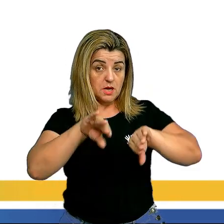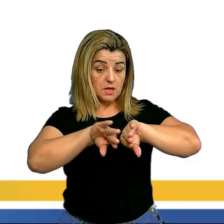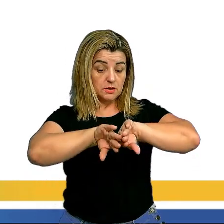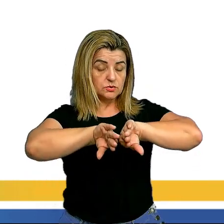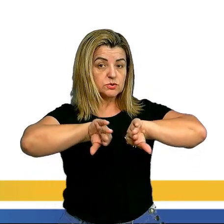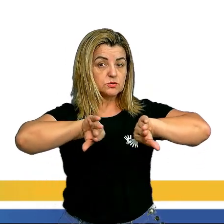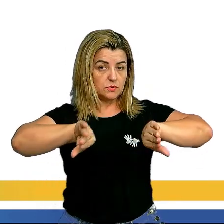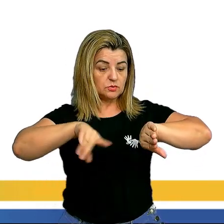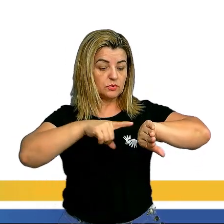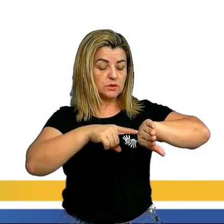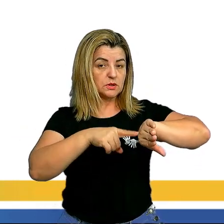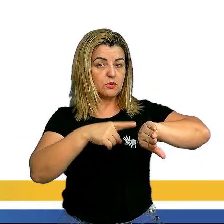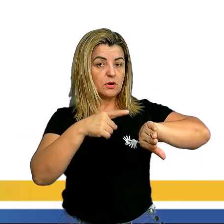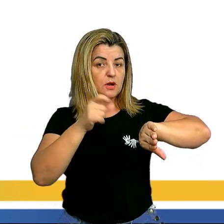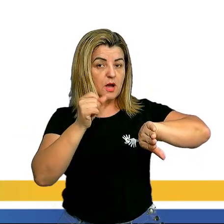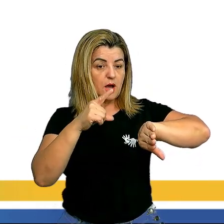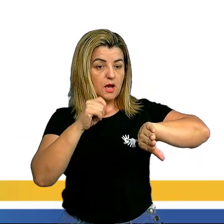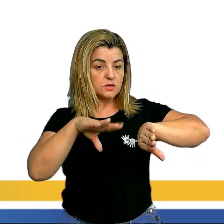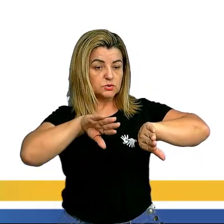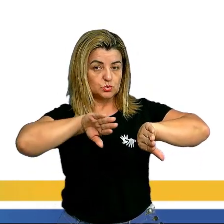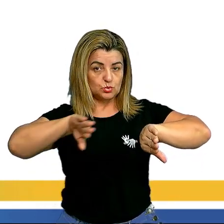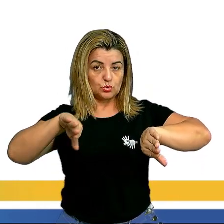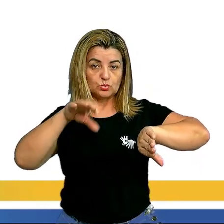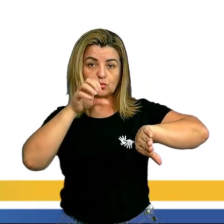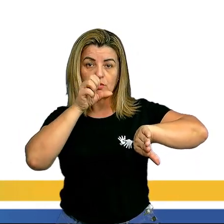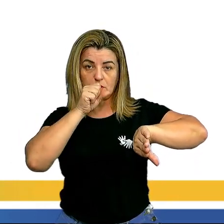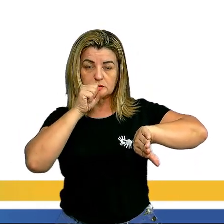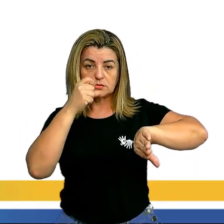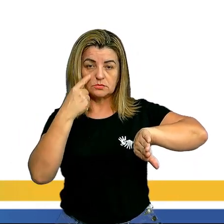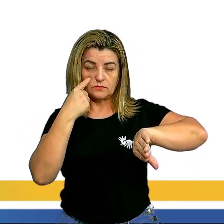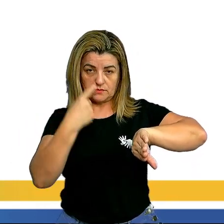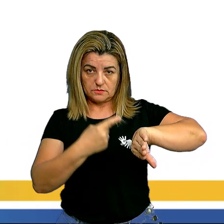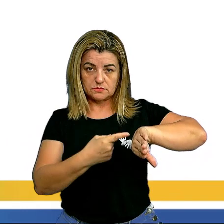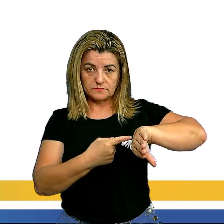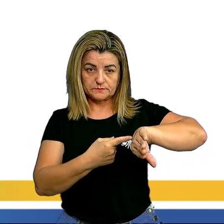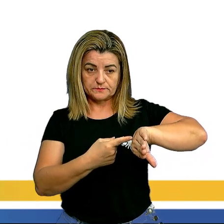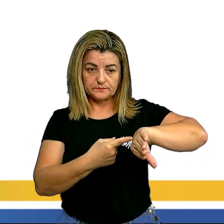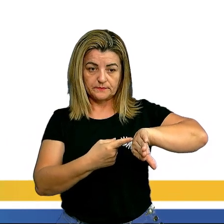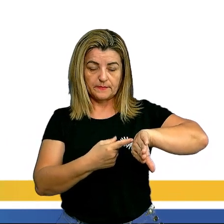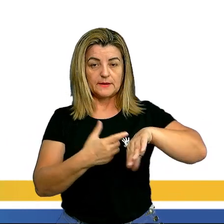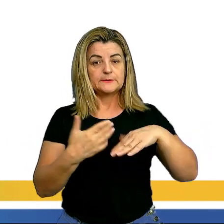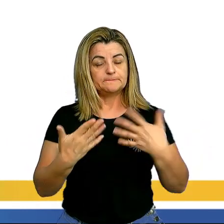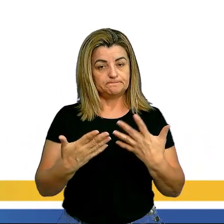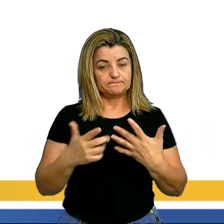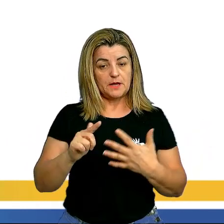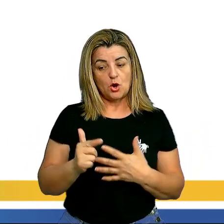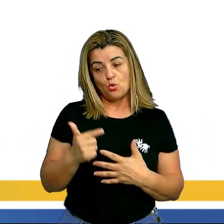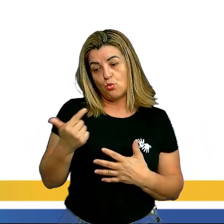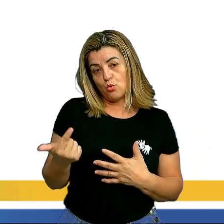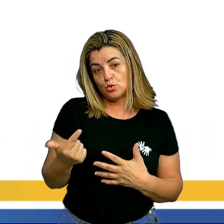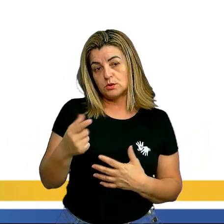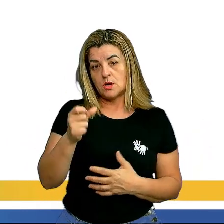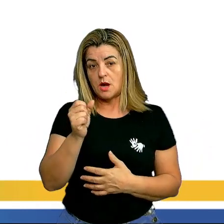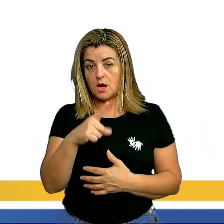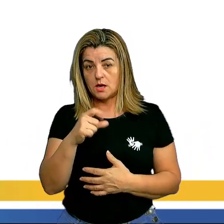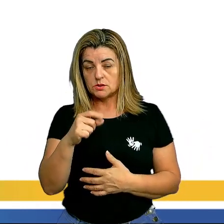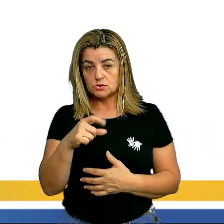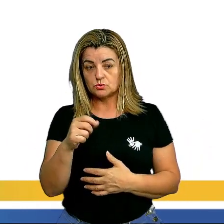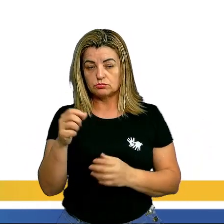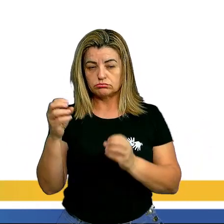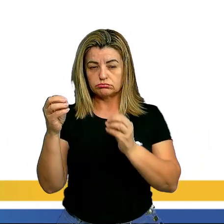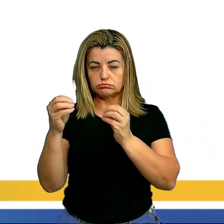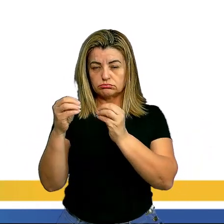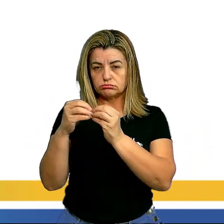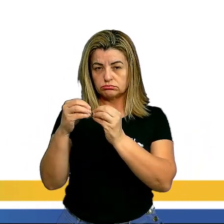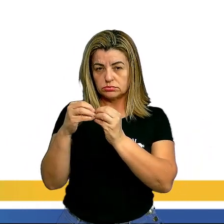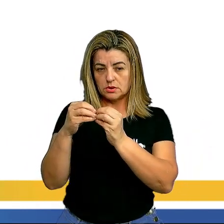isolamento geográfico. Peripátrica não, né? Lembra lá do efeito fundador? Pois é, ele foi para outro lugar. Não, parapátrica,